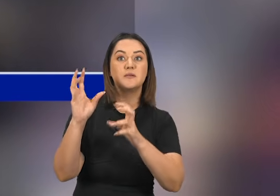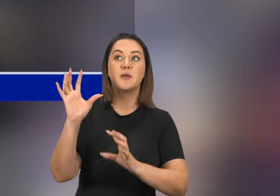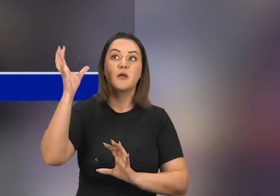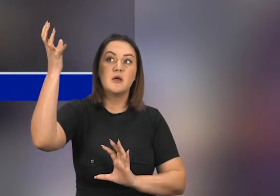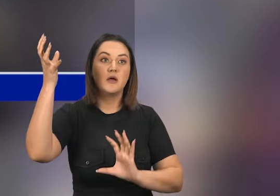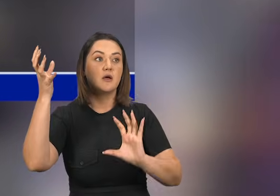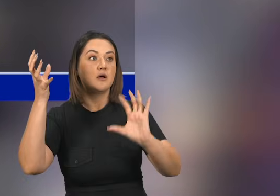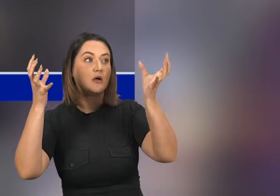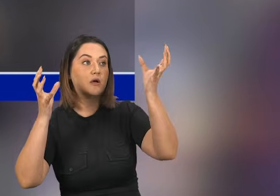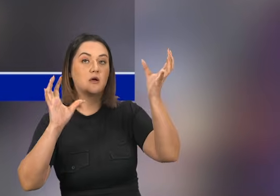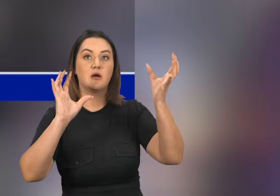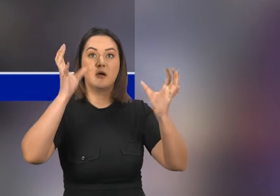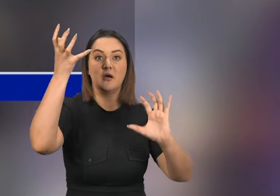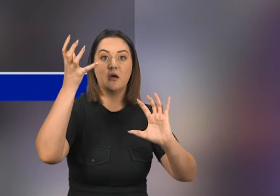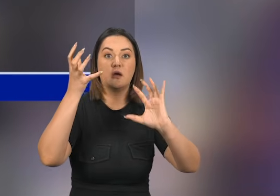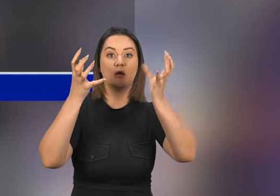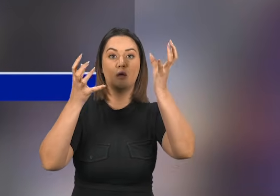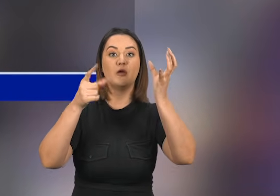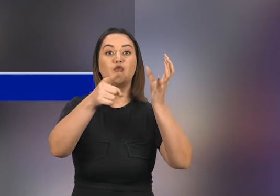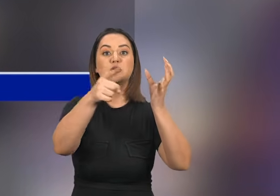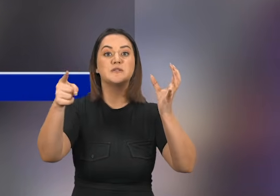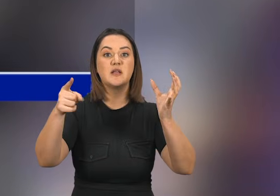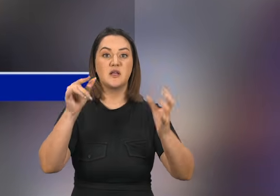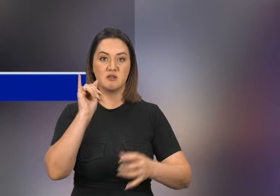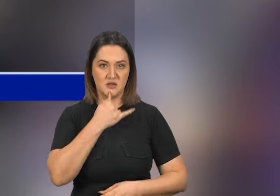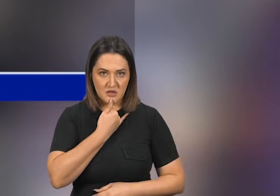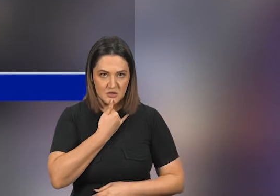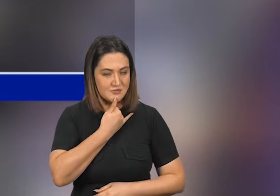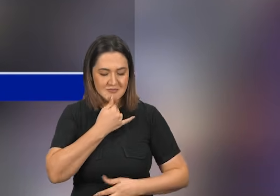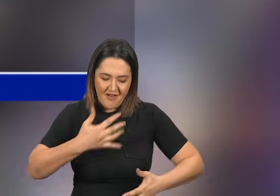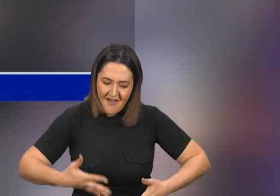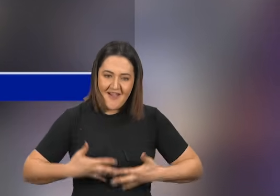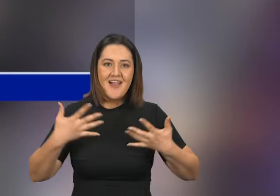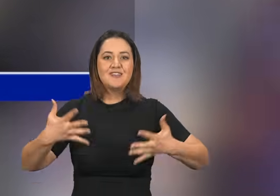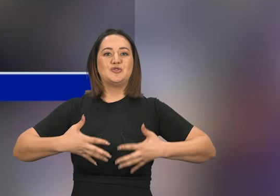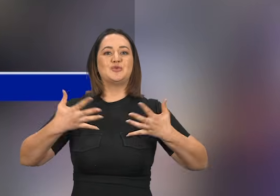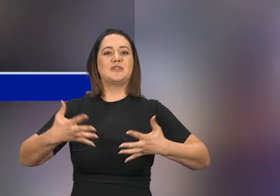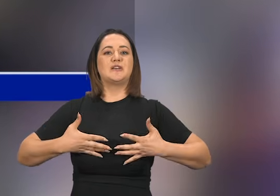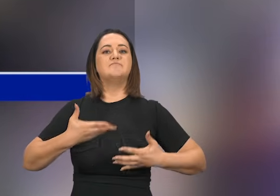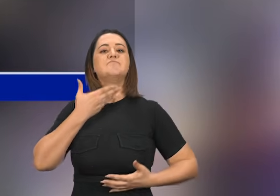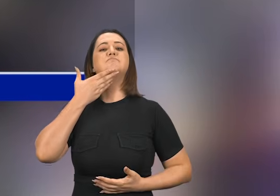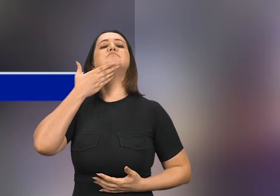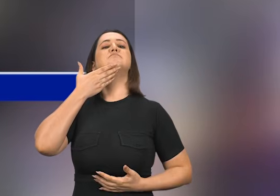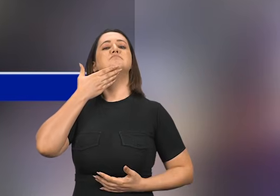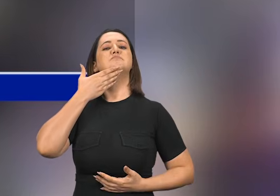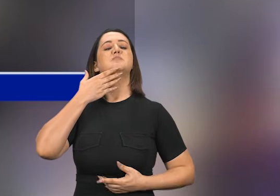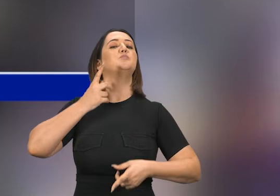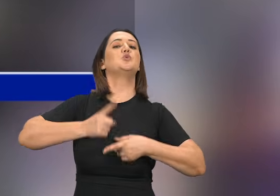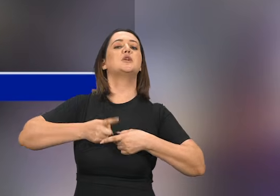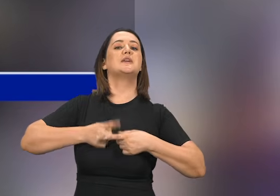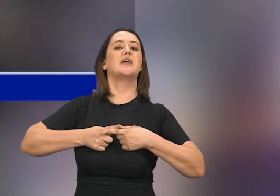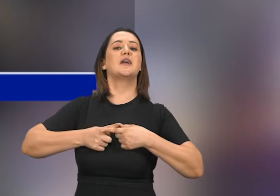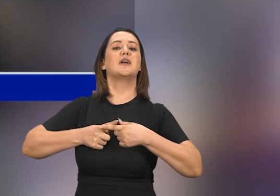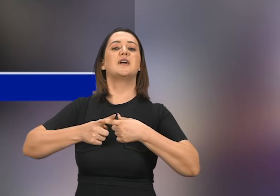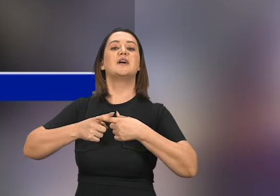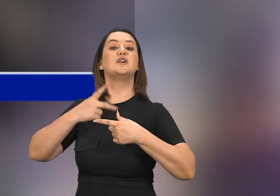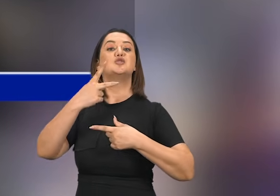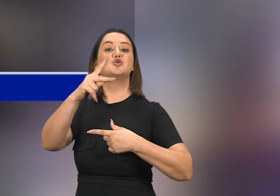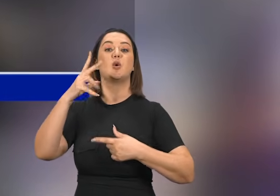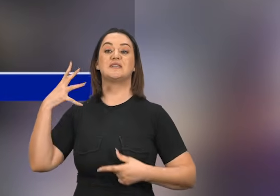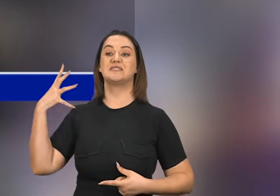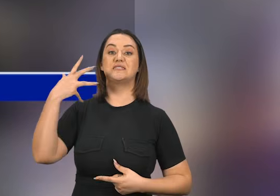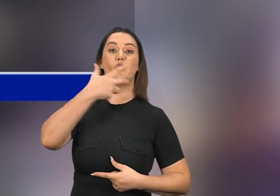estas coisas a suceder, exultai e erguei a vossa cabeça, porque a